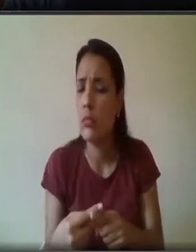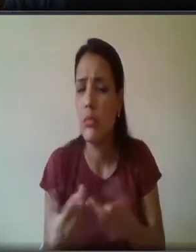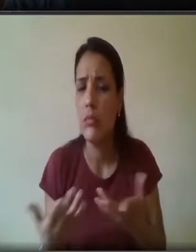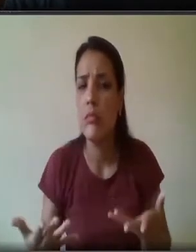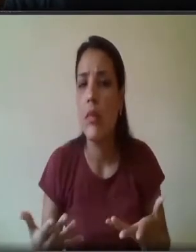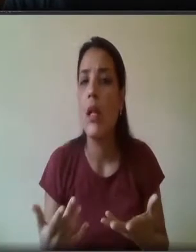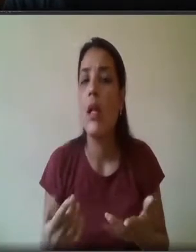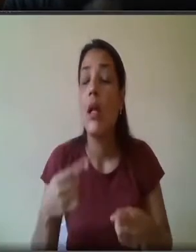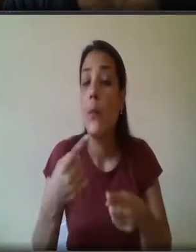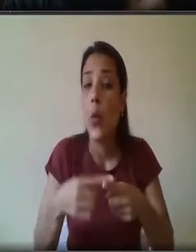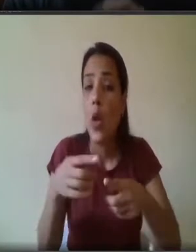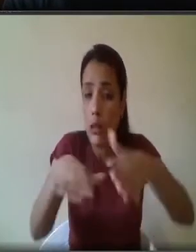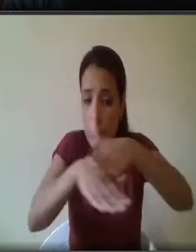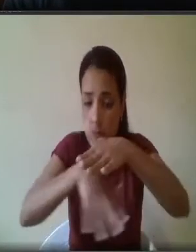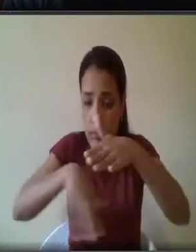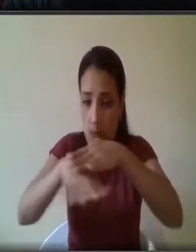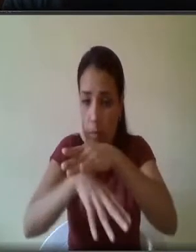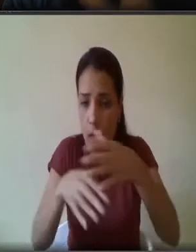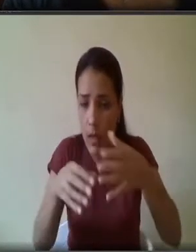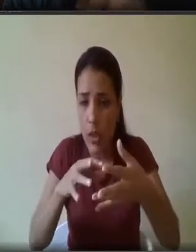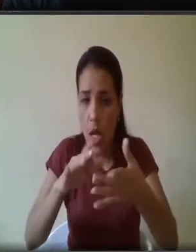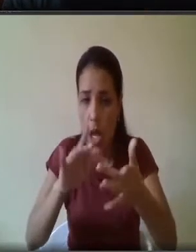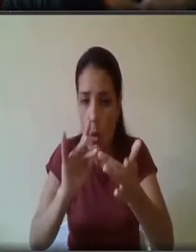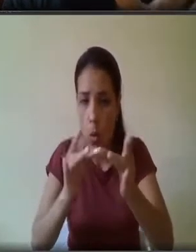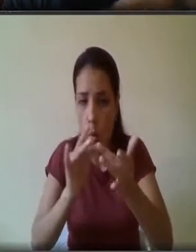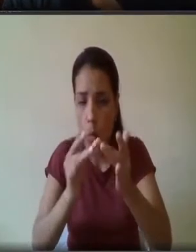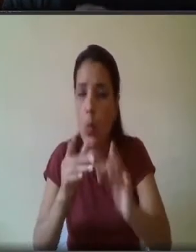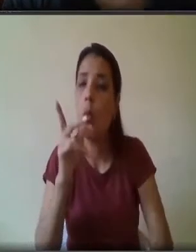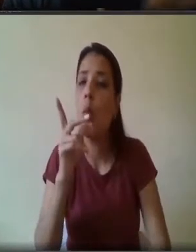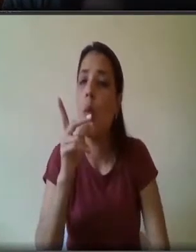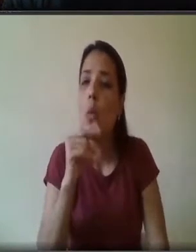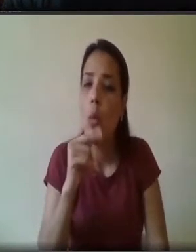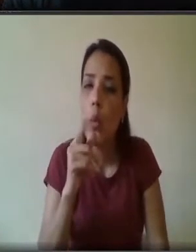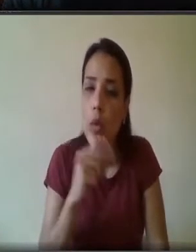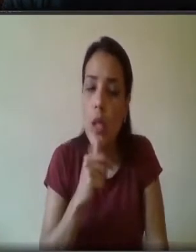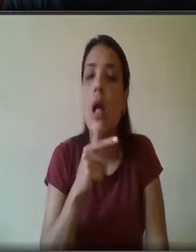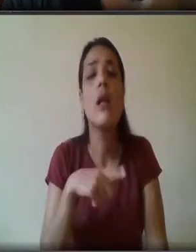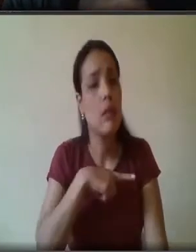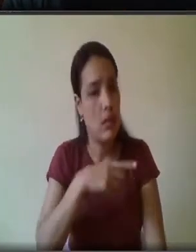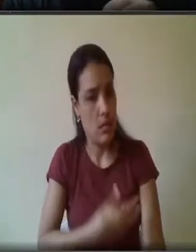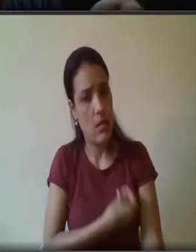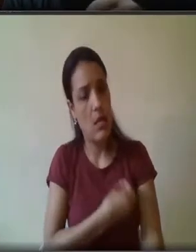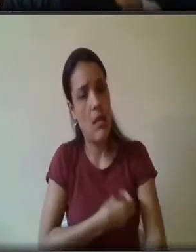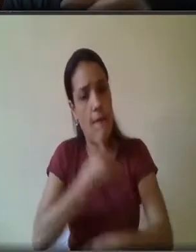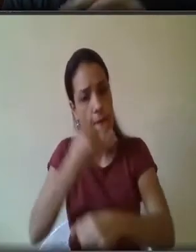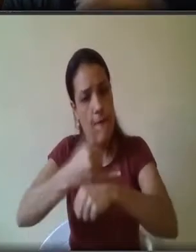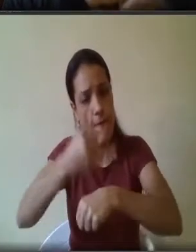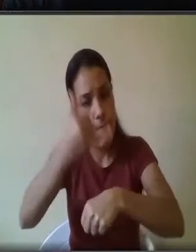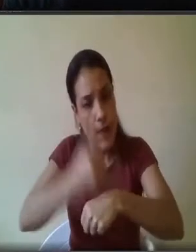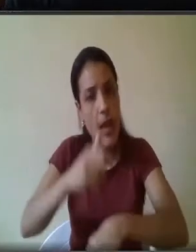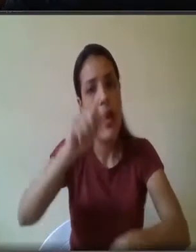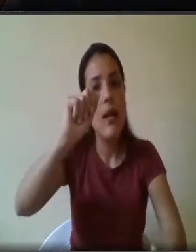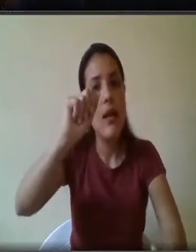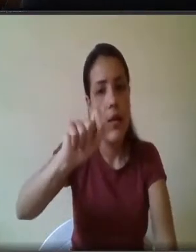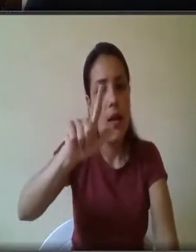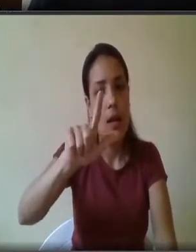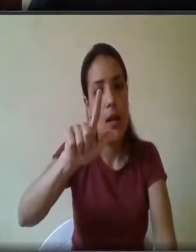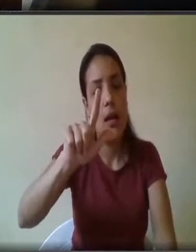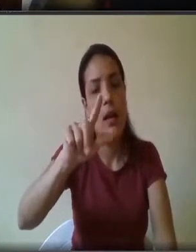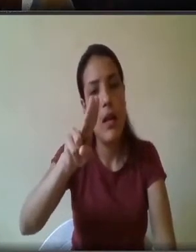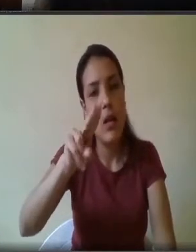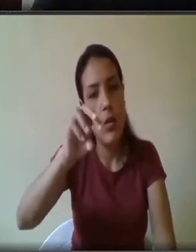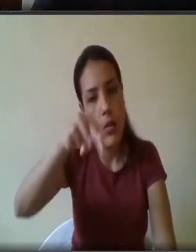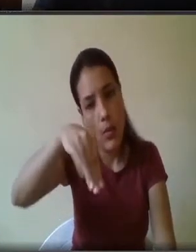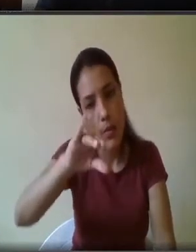oxidar aquela matéria. Geralmente ela tem uma grande presença de ferro, de alumínio, e aí, por isso que ela libera aquela